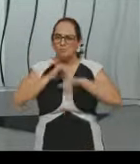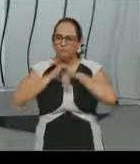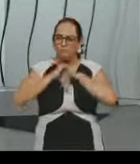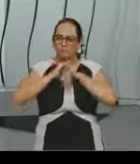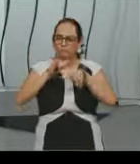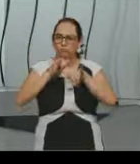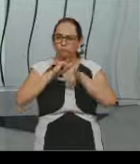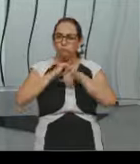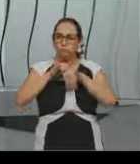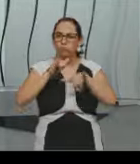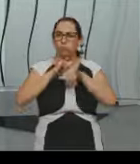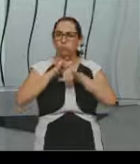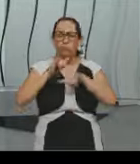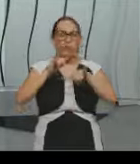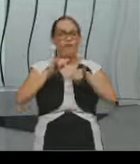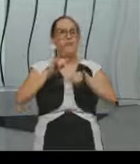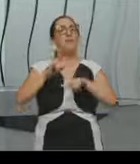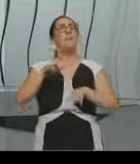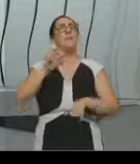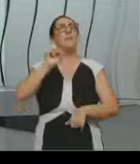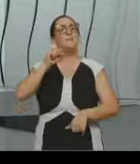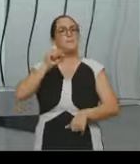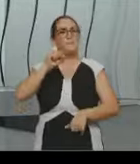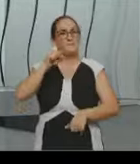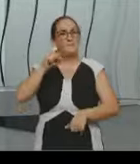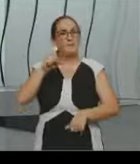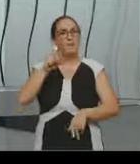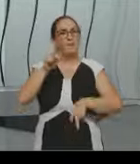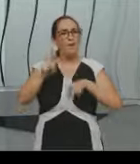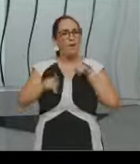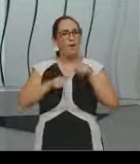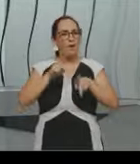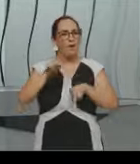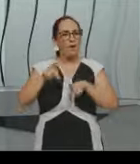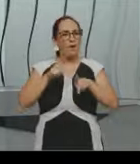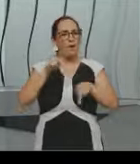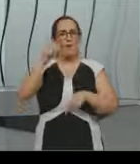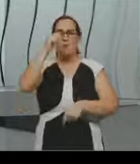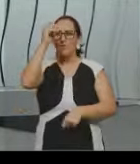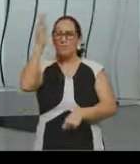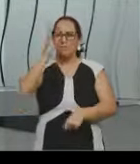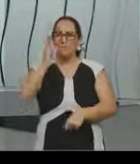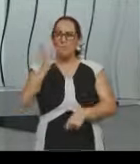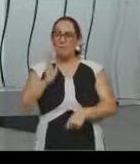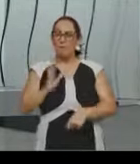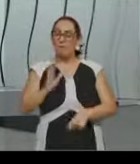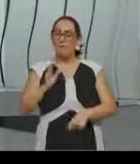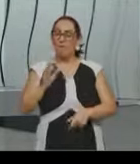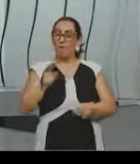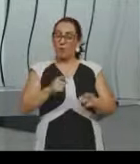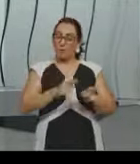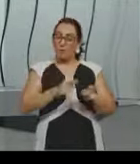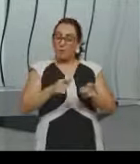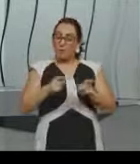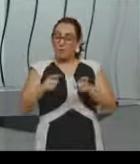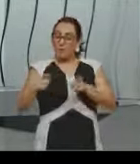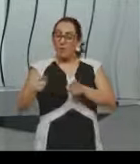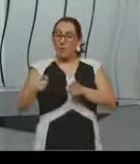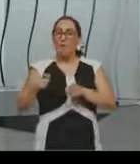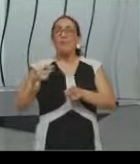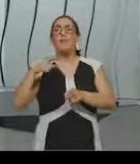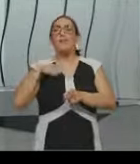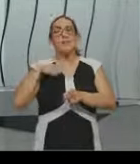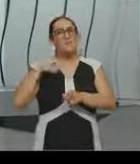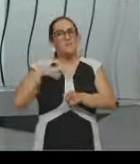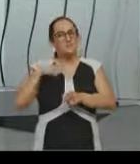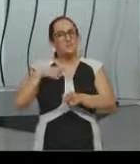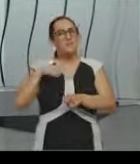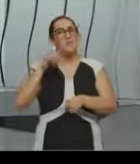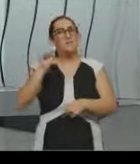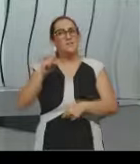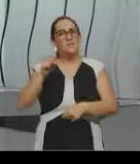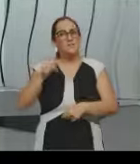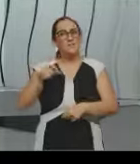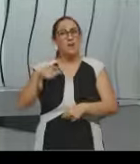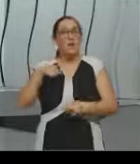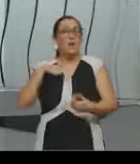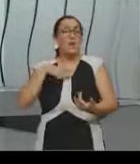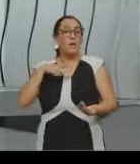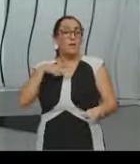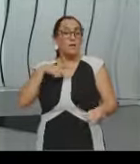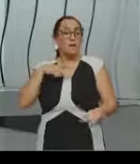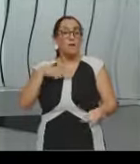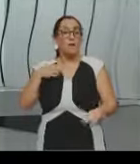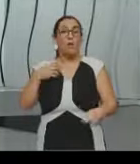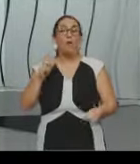no Brasil durante aí um longo período da nossa história. A gente chega a ter até concurso, né, para definir a criança eugênica,